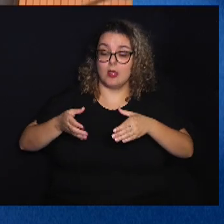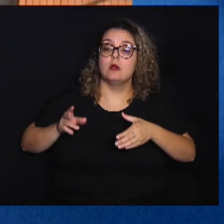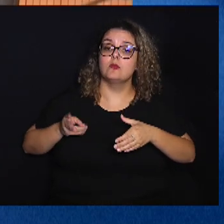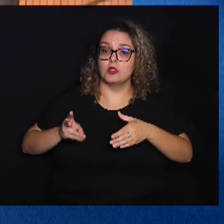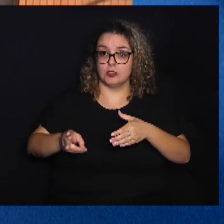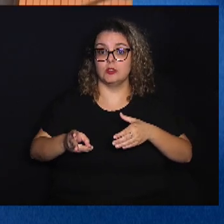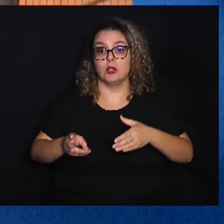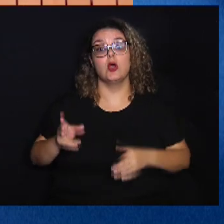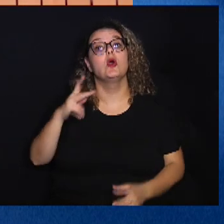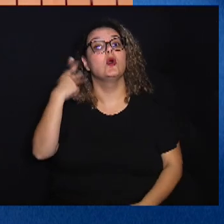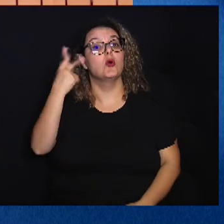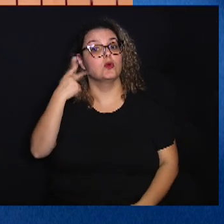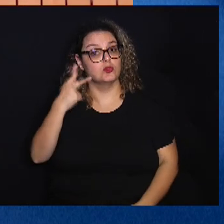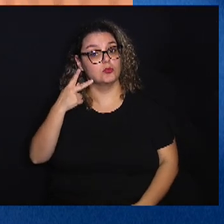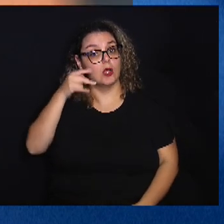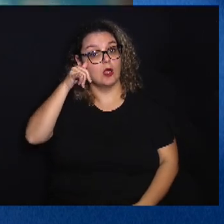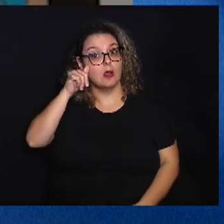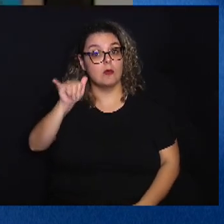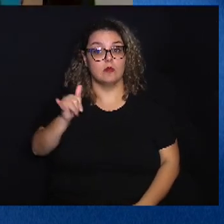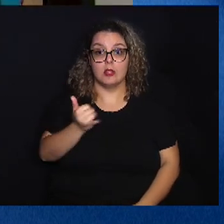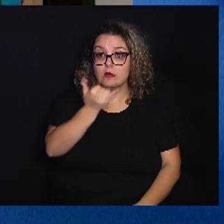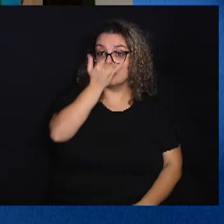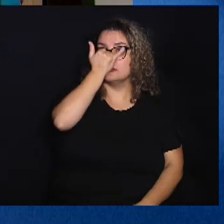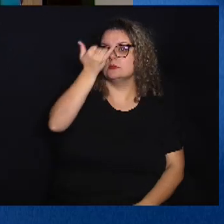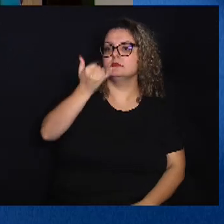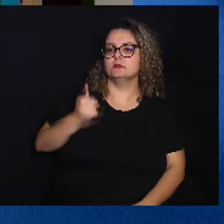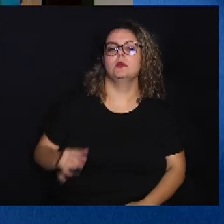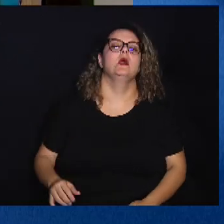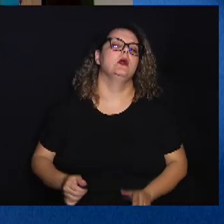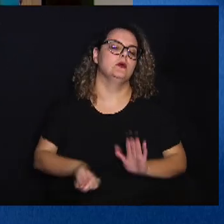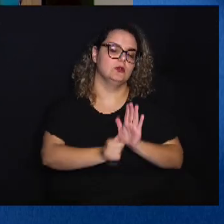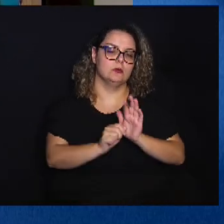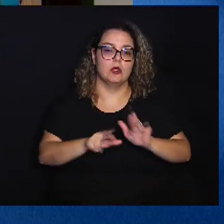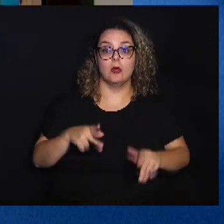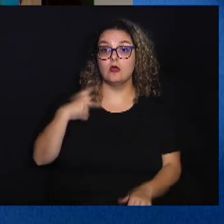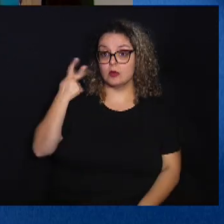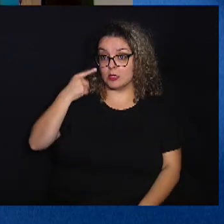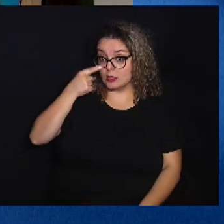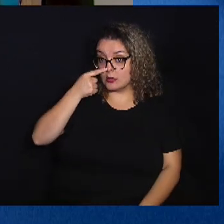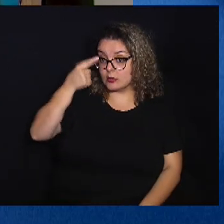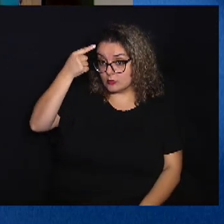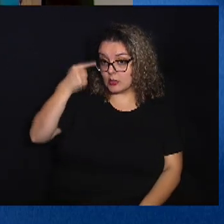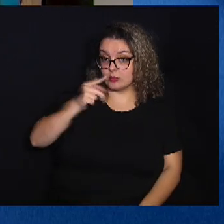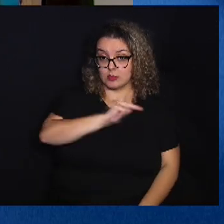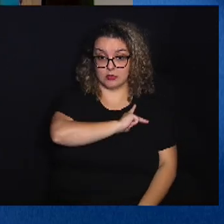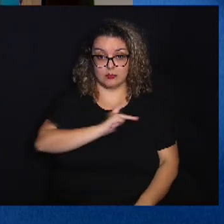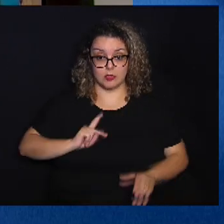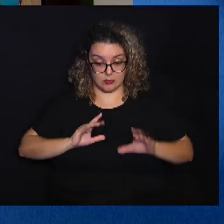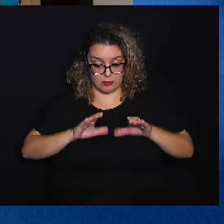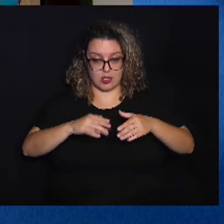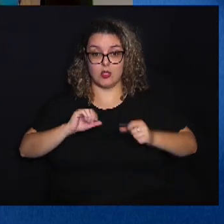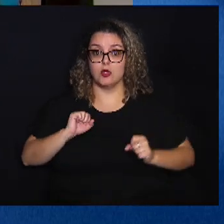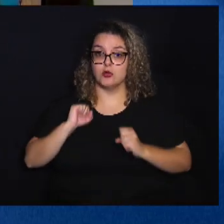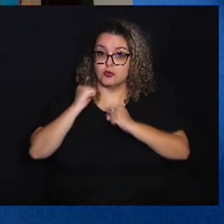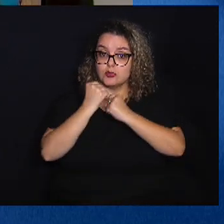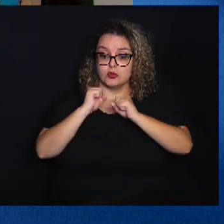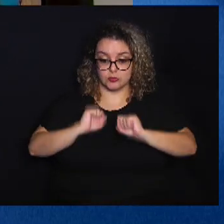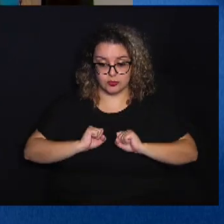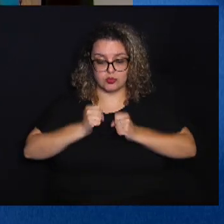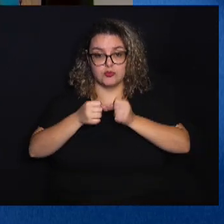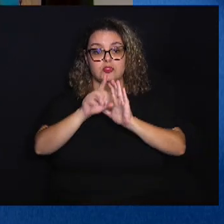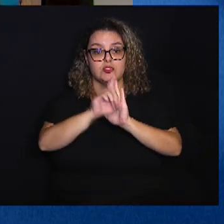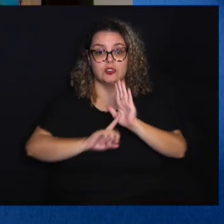de Políticas de Prevenção às Drogas. Vereadora Paola Miguel, presidente da Comissão de Defesa dos Direitos Humanos